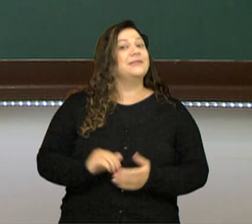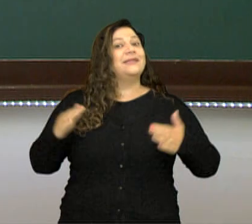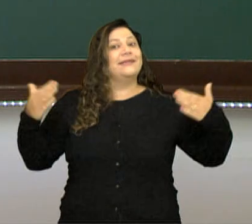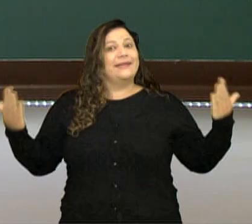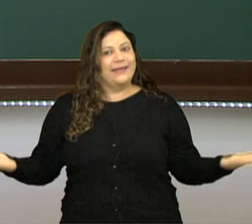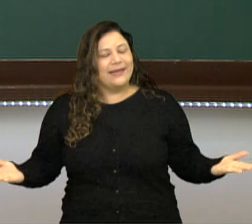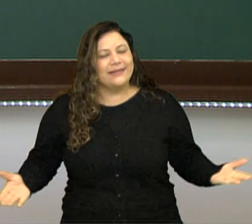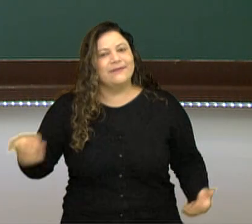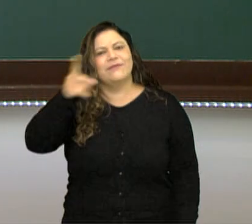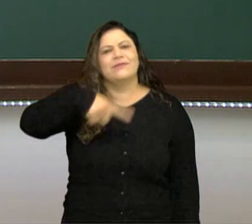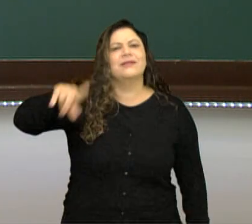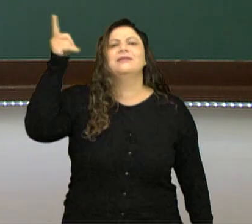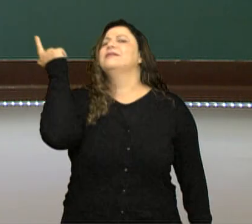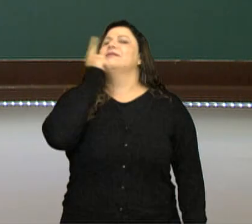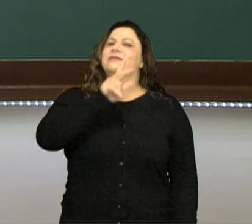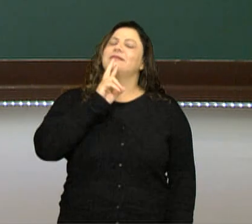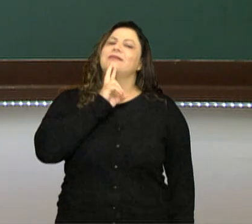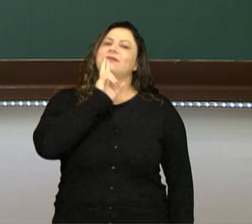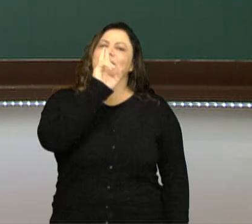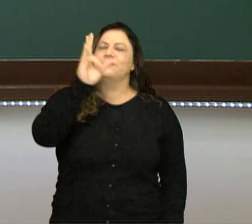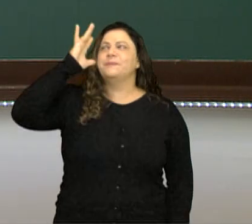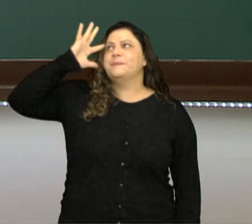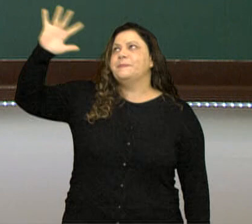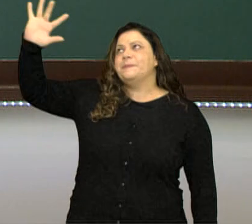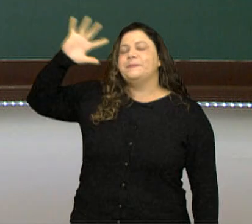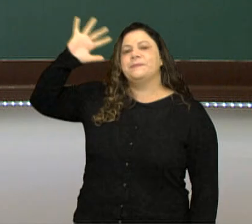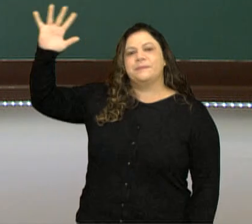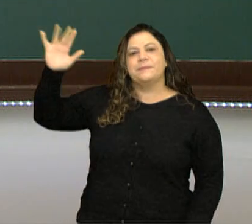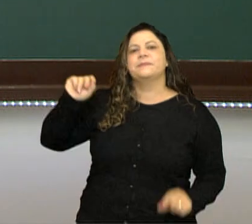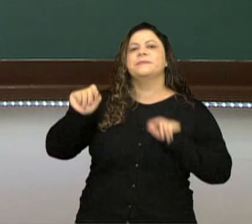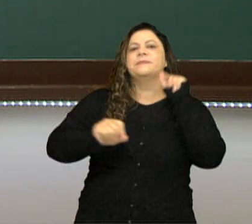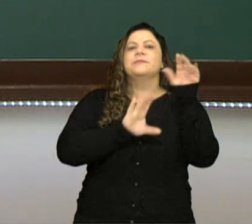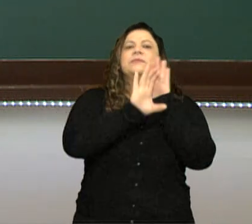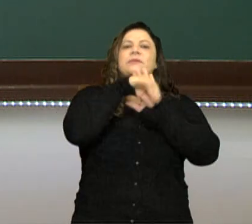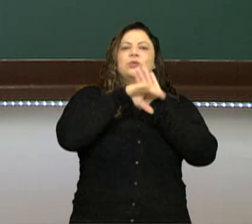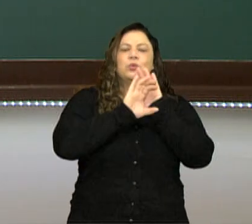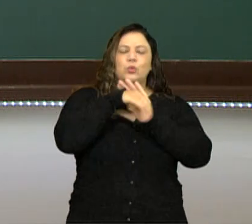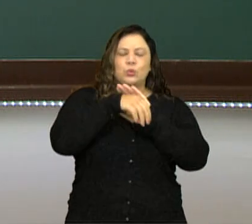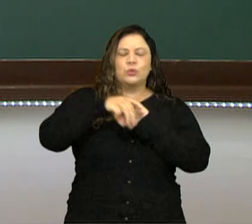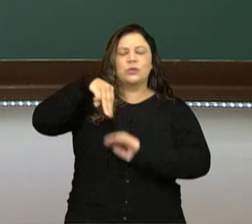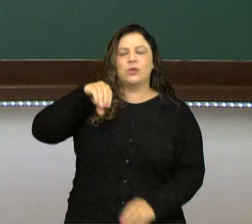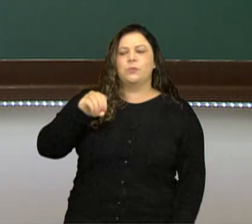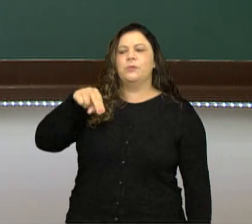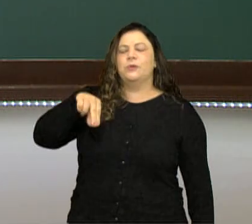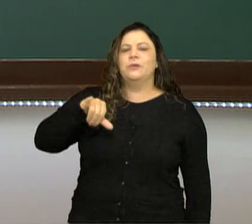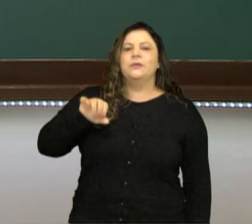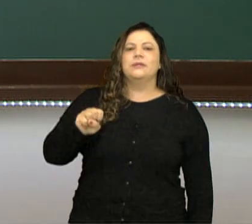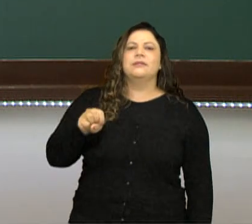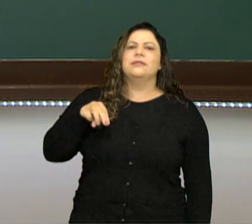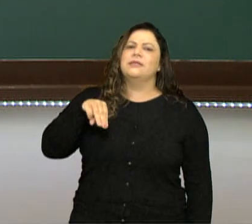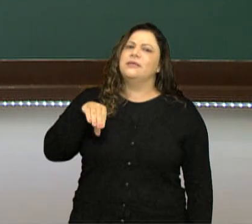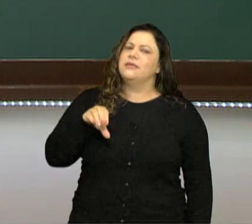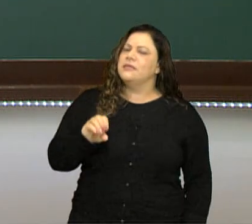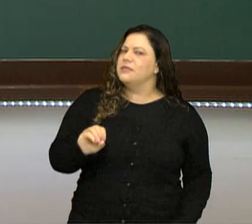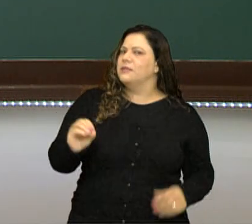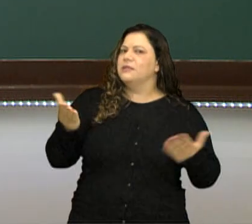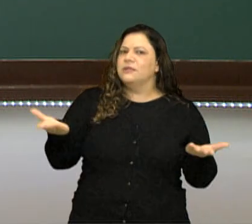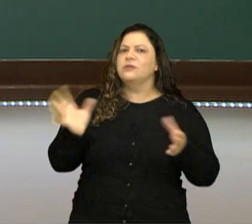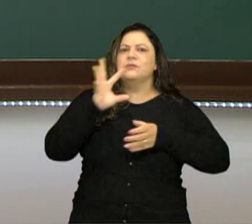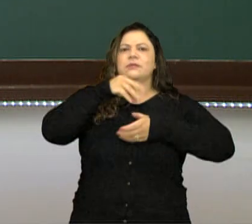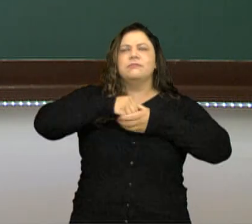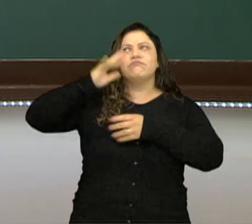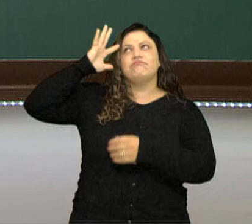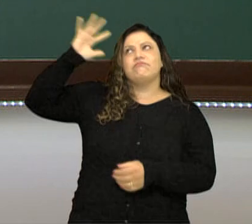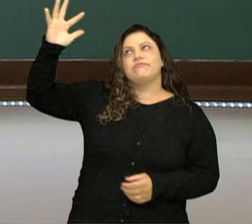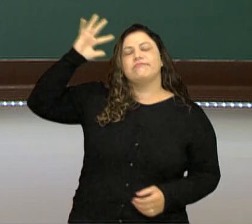E aí, pessoal, conseguiram responder? Refletiram então sobre a concepção de monismo dentro das teorias de